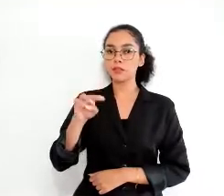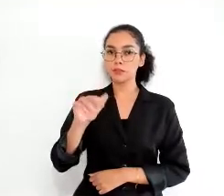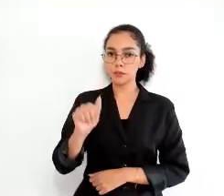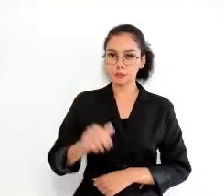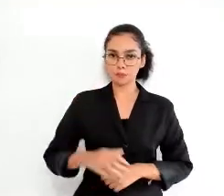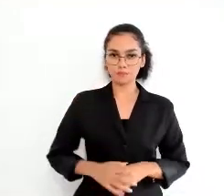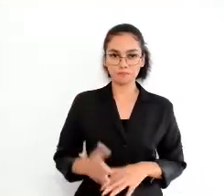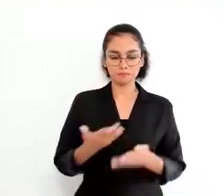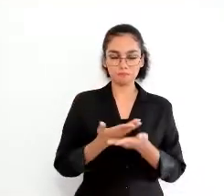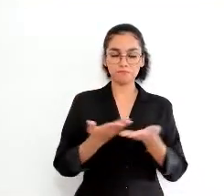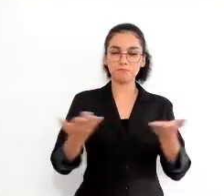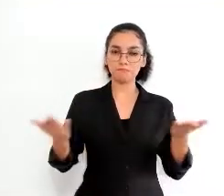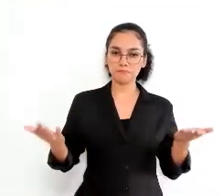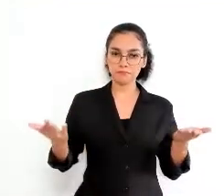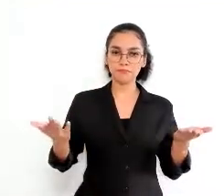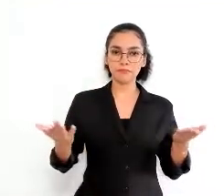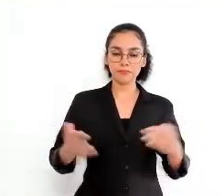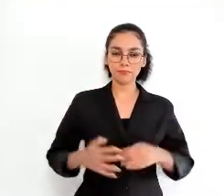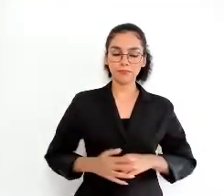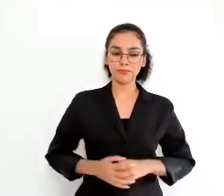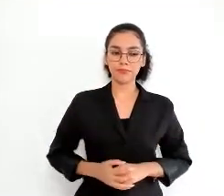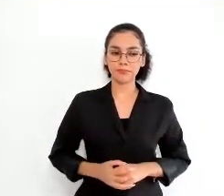senhores,